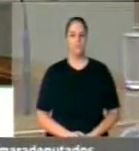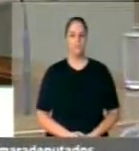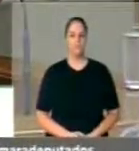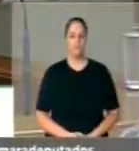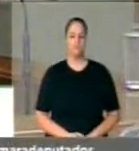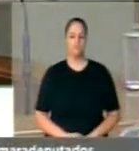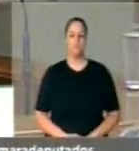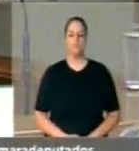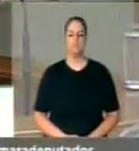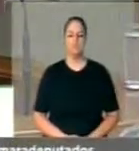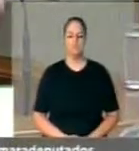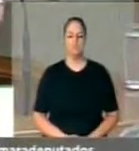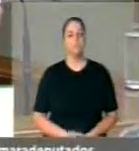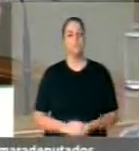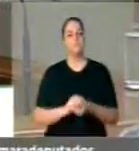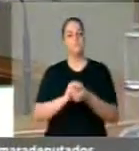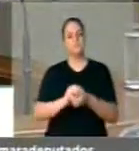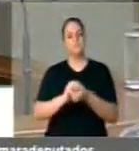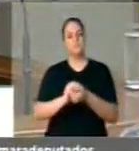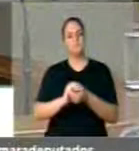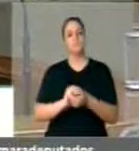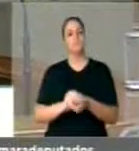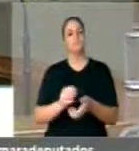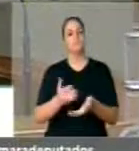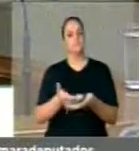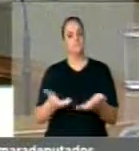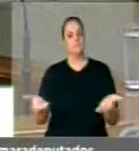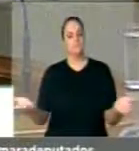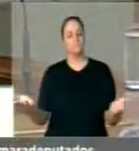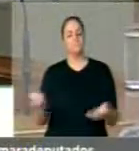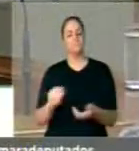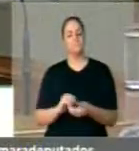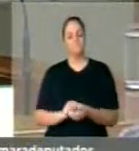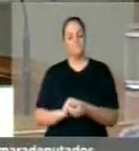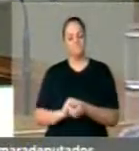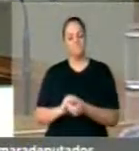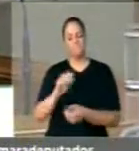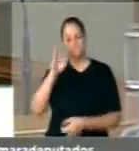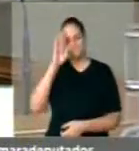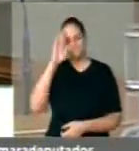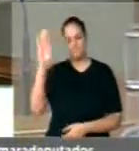dirigindo minha solidariedade ao companheiro Lula